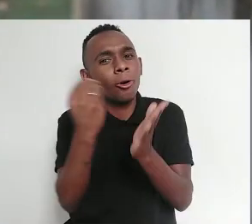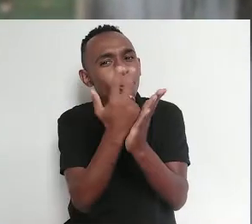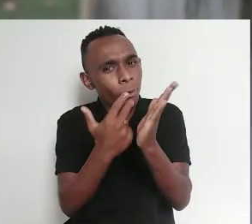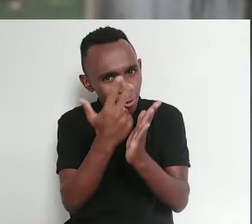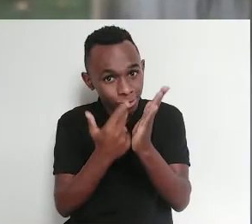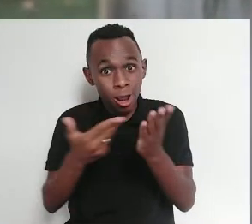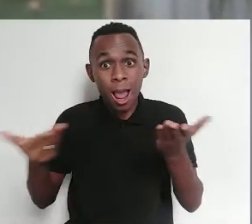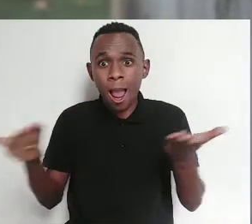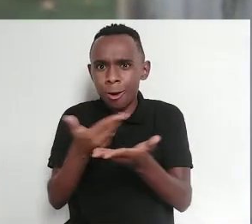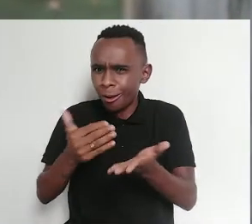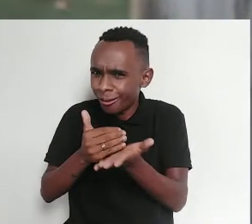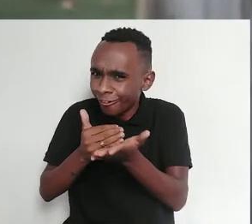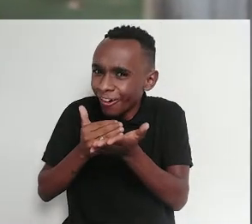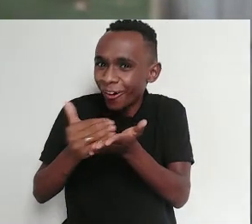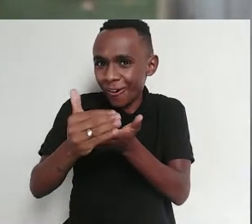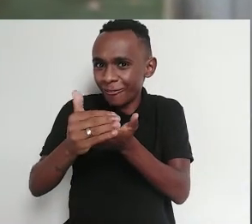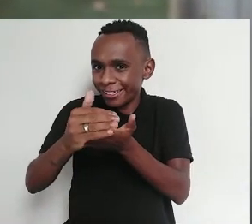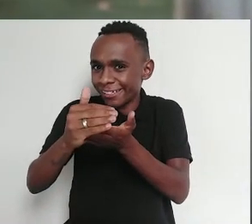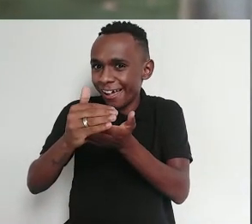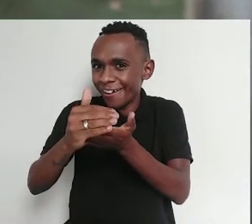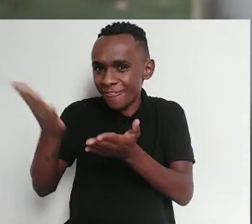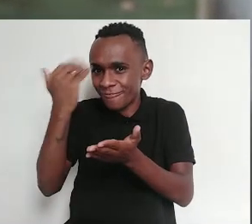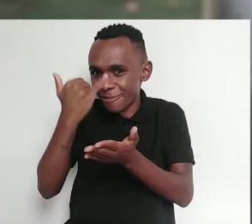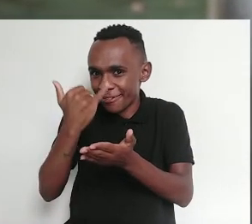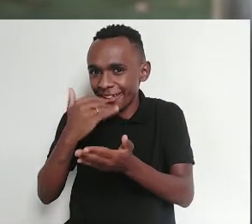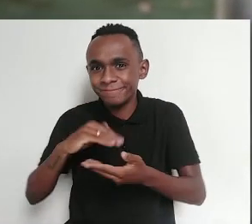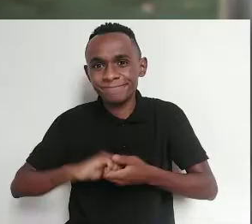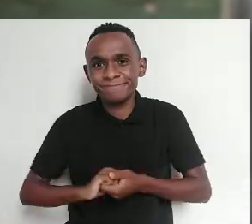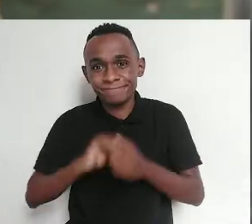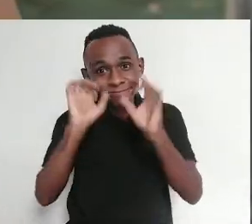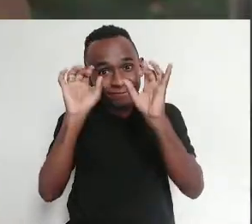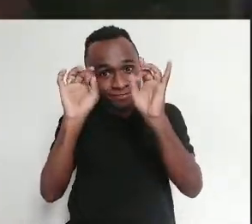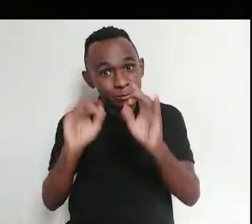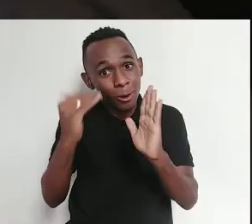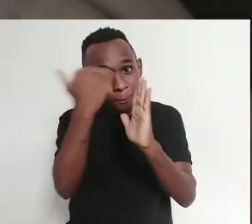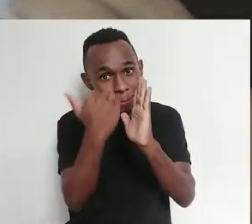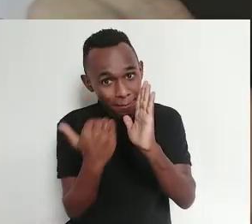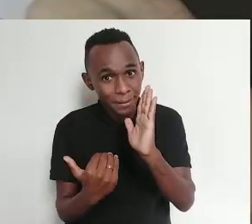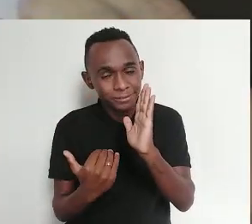Agora é hora de colocar a mão na massa, é hora da prática. Vamos lá? Passo a passo?